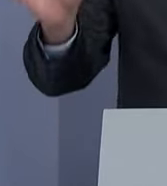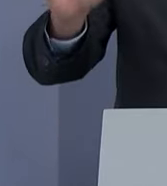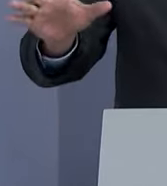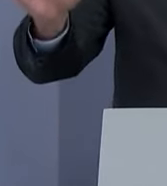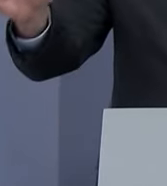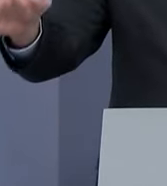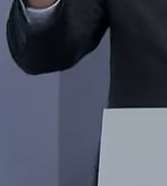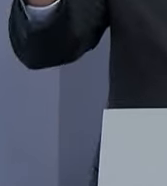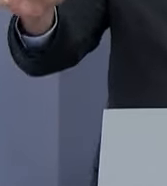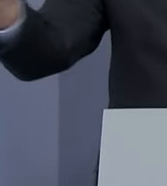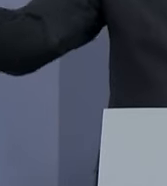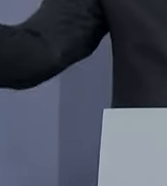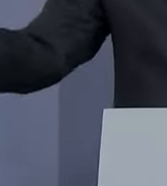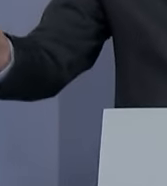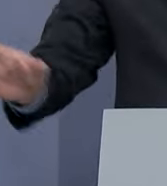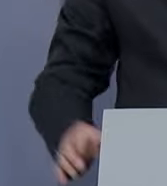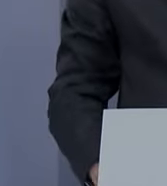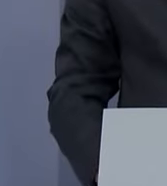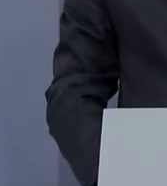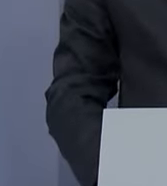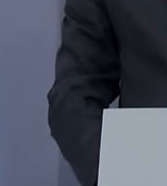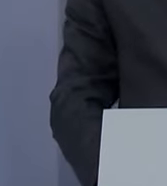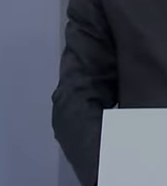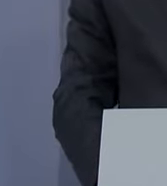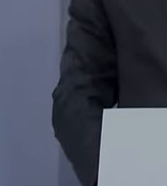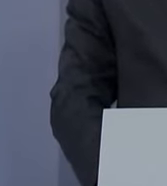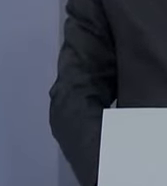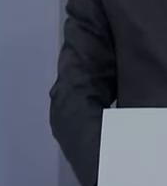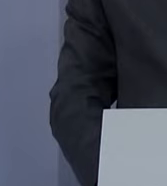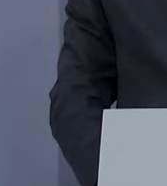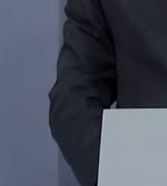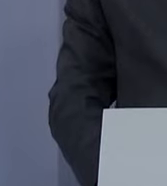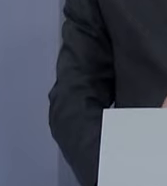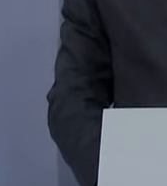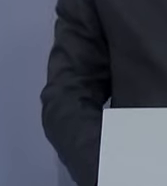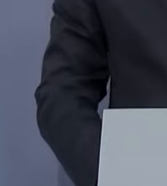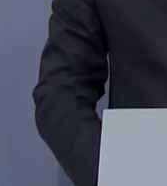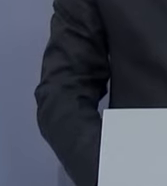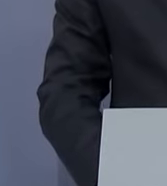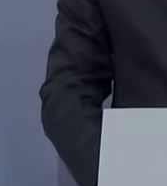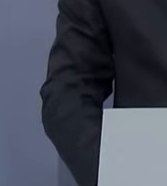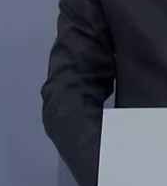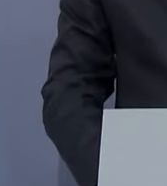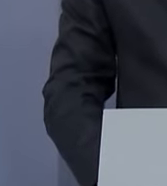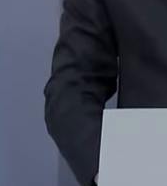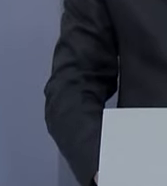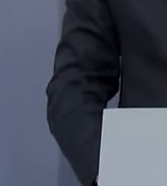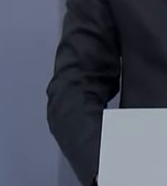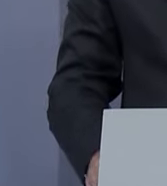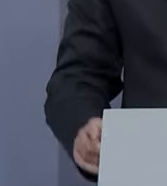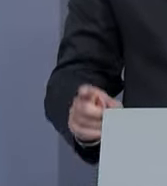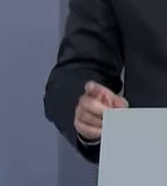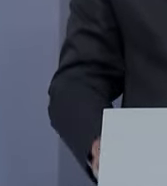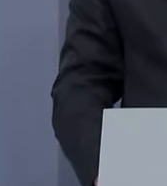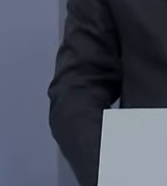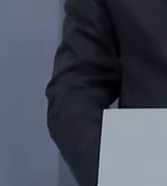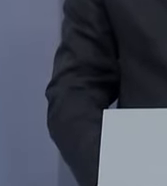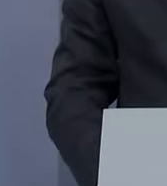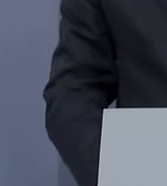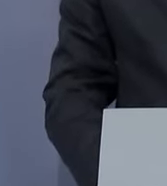Ok, nós vamos fazer, o senhor quer fazer uma pergunta... Não, eu vou responder a Paulo César. Eu quero exercer o direito de responder a Paulo César. O senhor